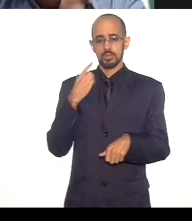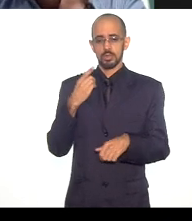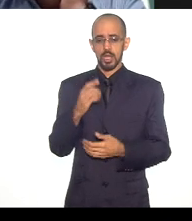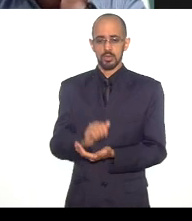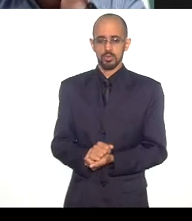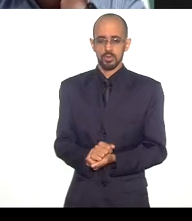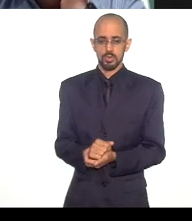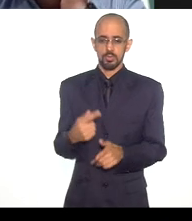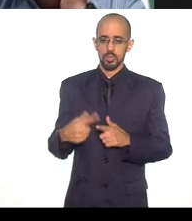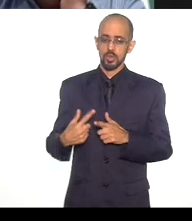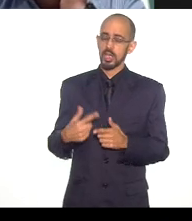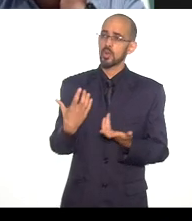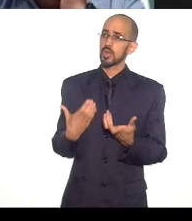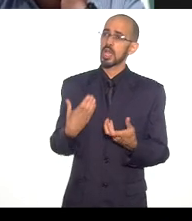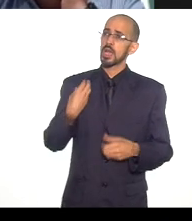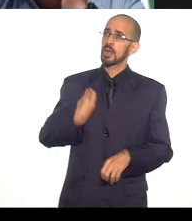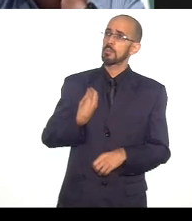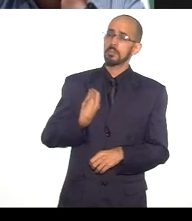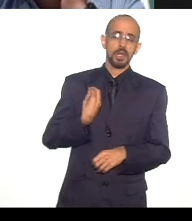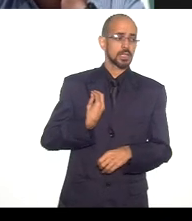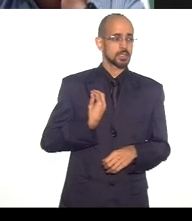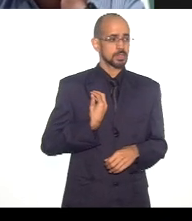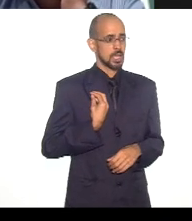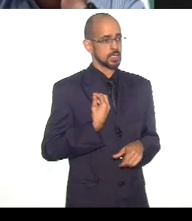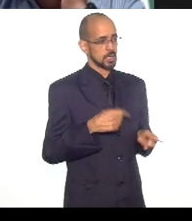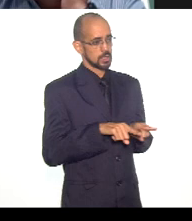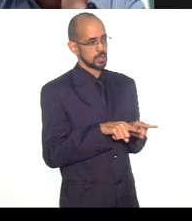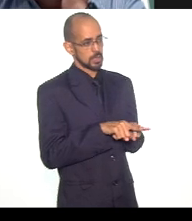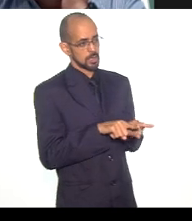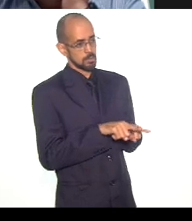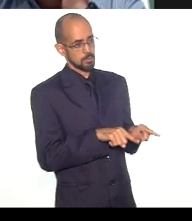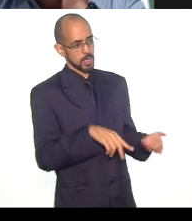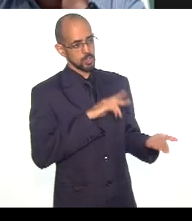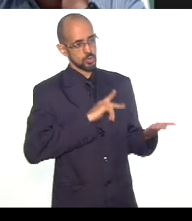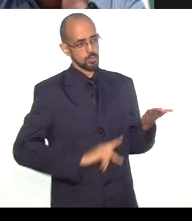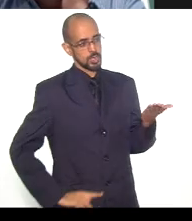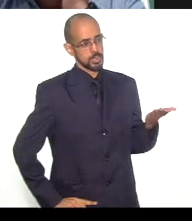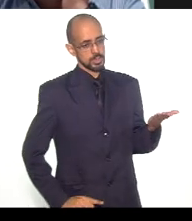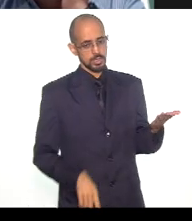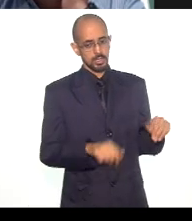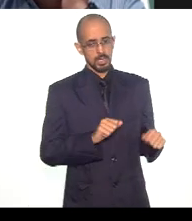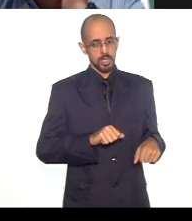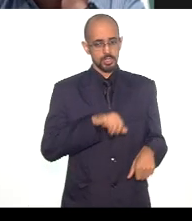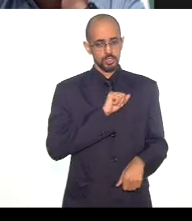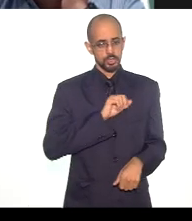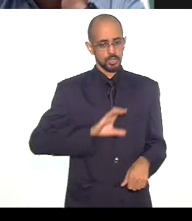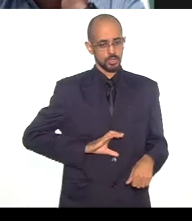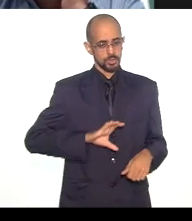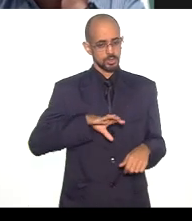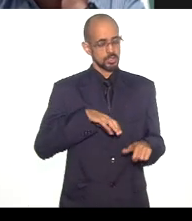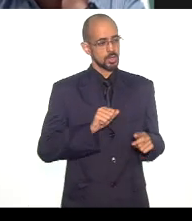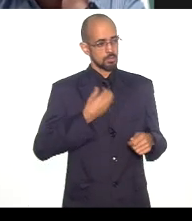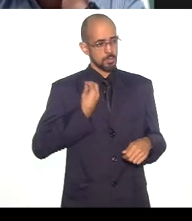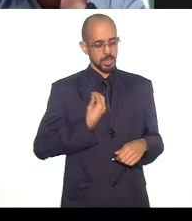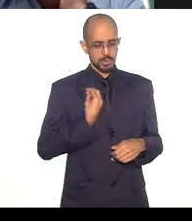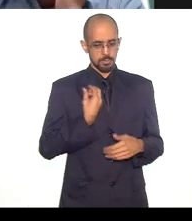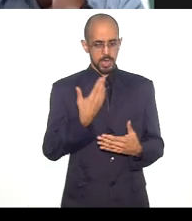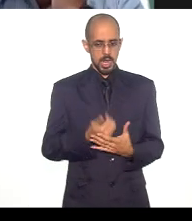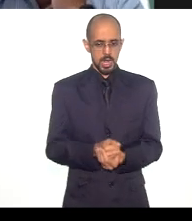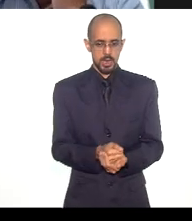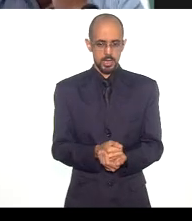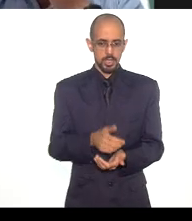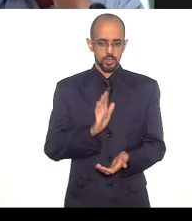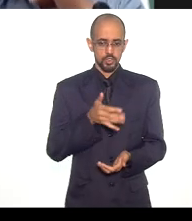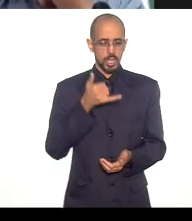também a presença... convidar também o nosso presidente para estar participando. Eu já